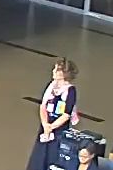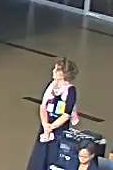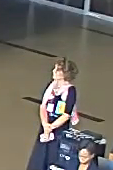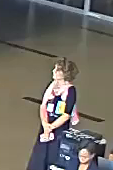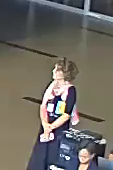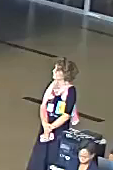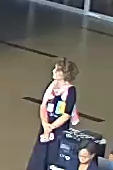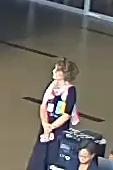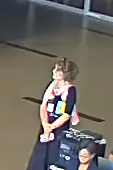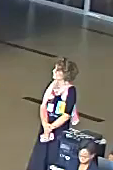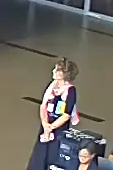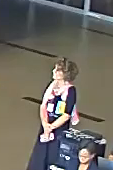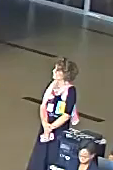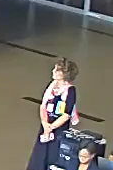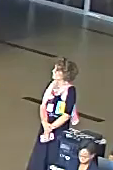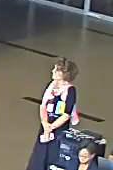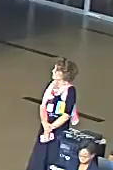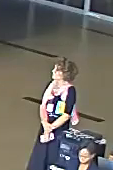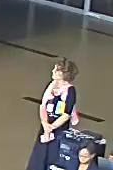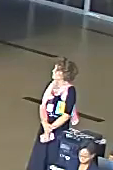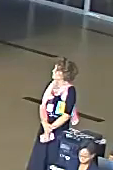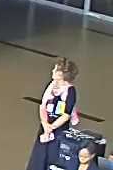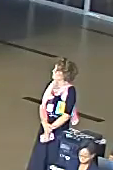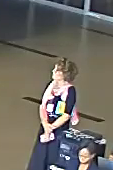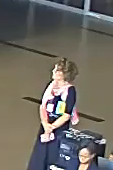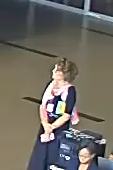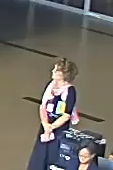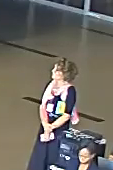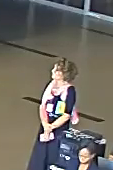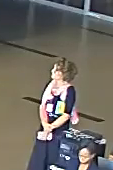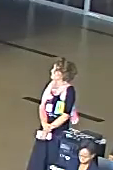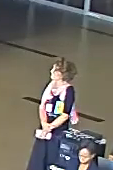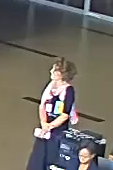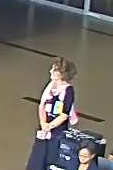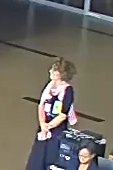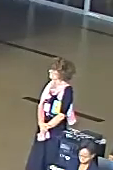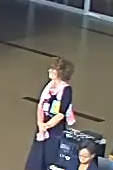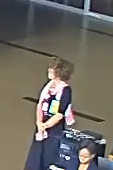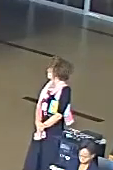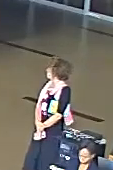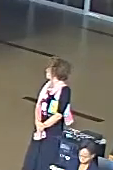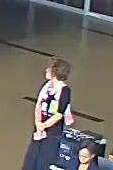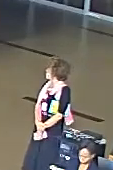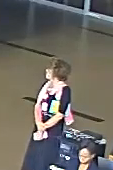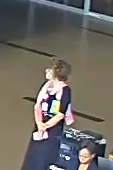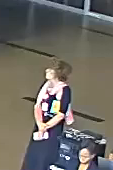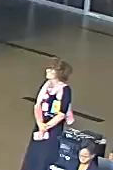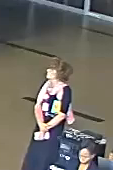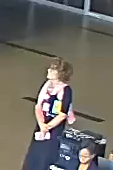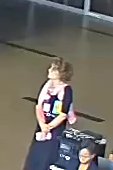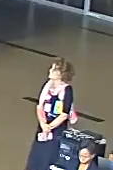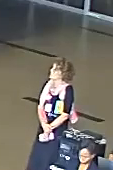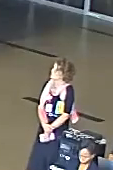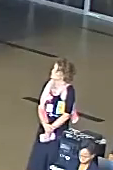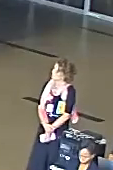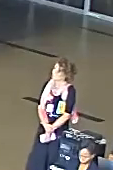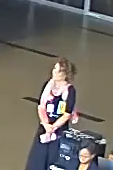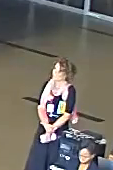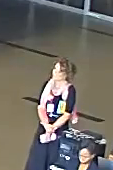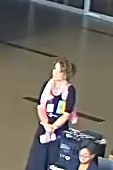que nós vimos ali é uma Total falta de fiscalização e um total descaso do Estado em permitir que a